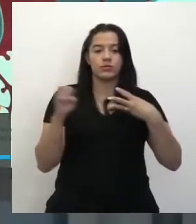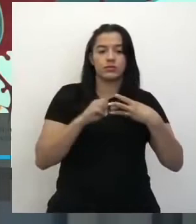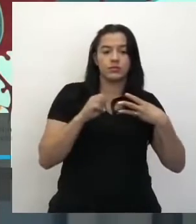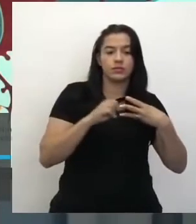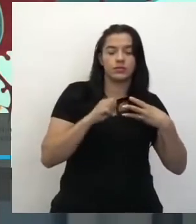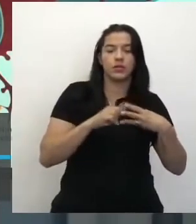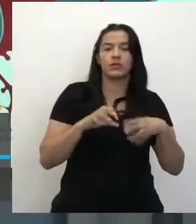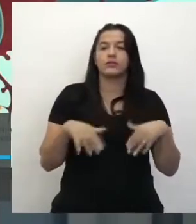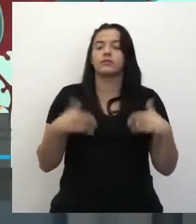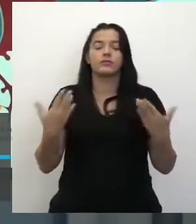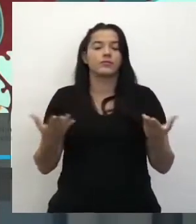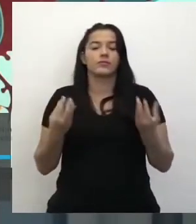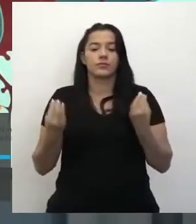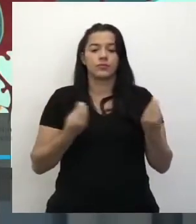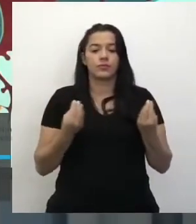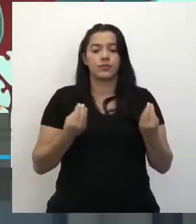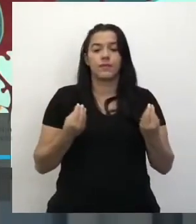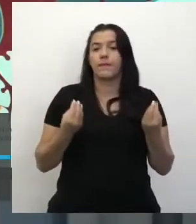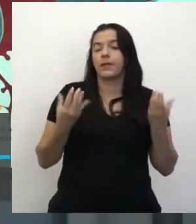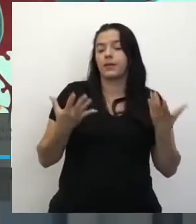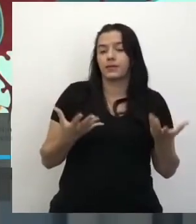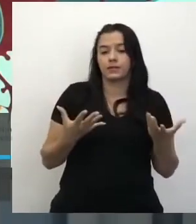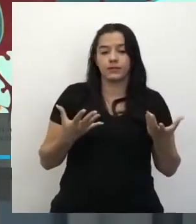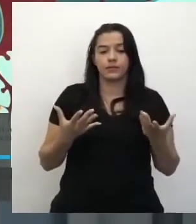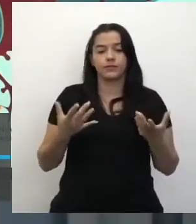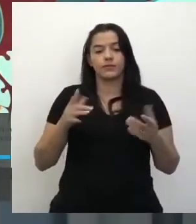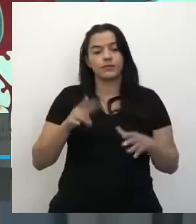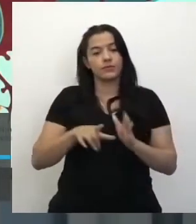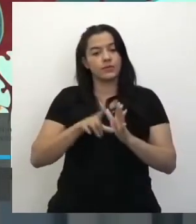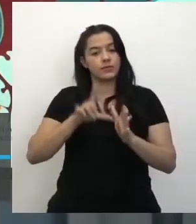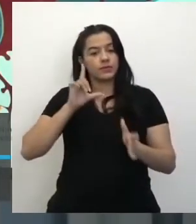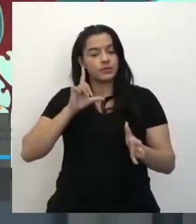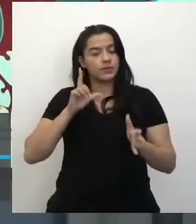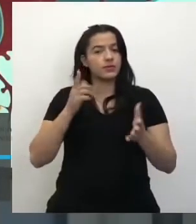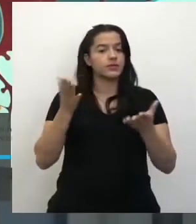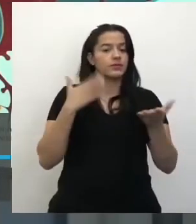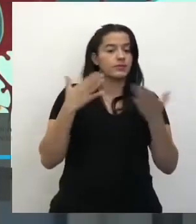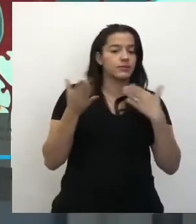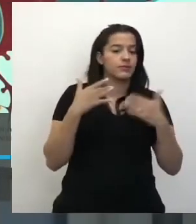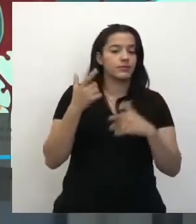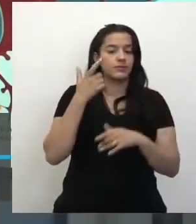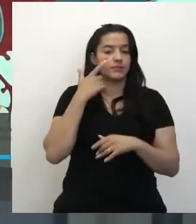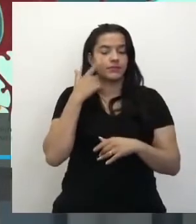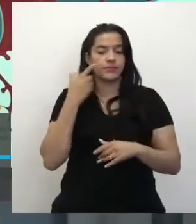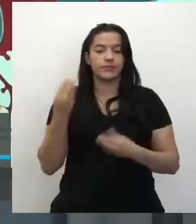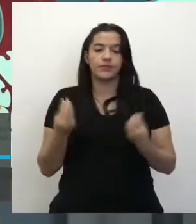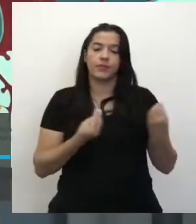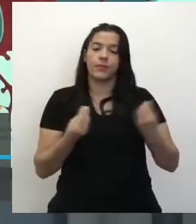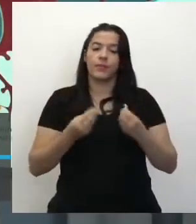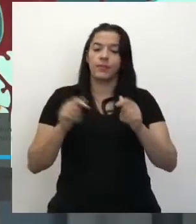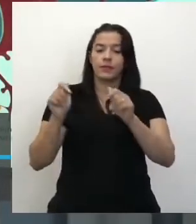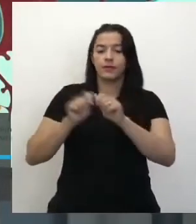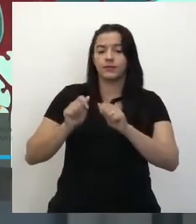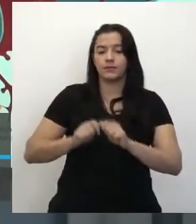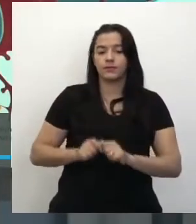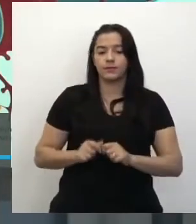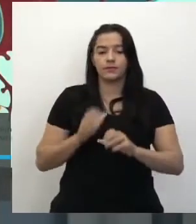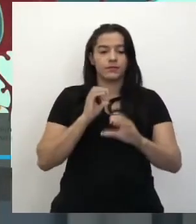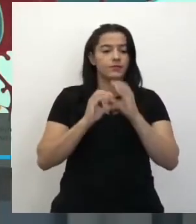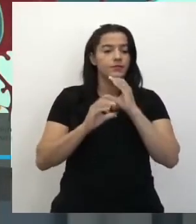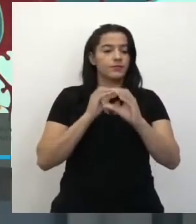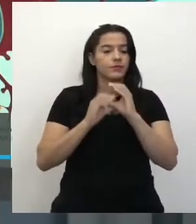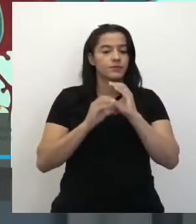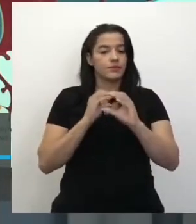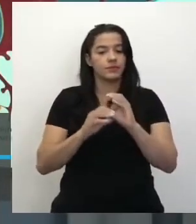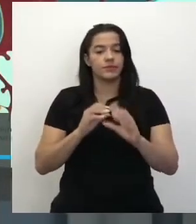musculares, por exemplo. Para quê? Mas antes de a gente discutir para quê, eu quero saber como será que é feita essa comunicação.